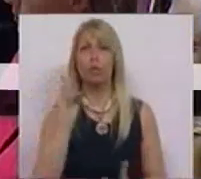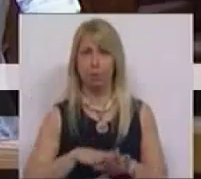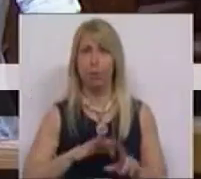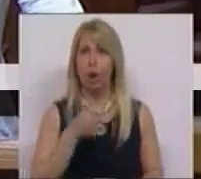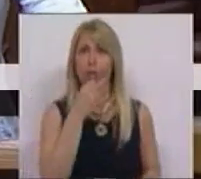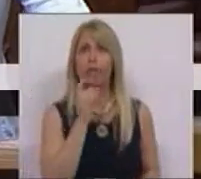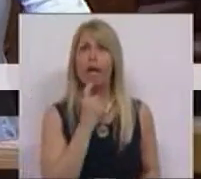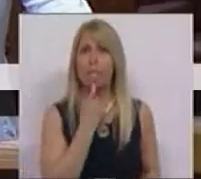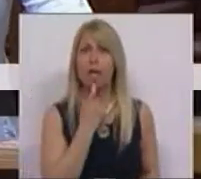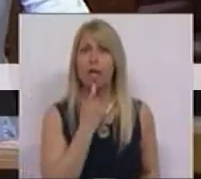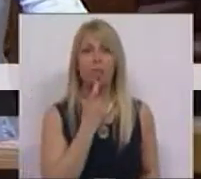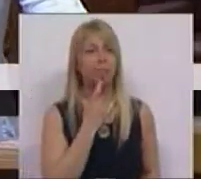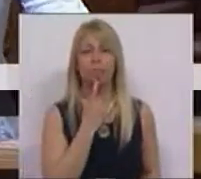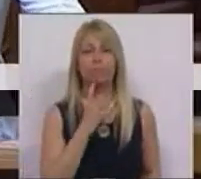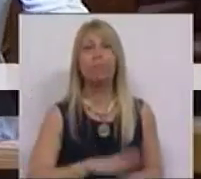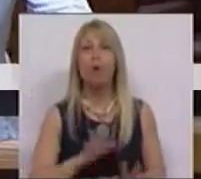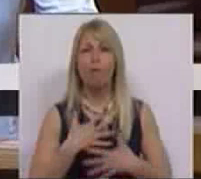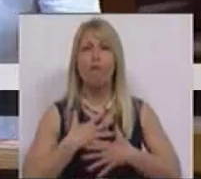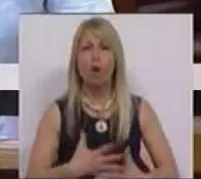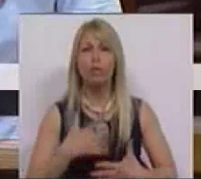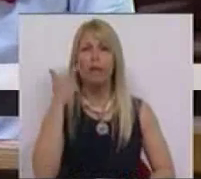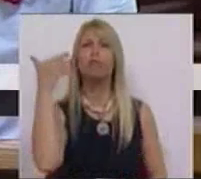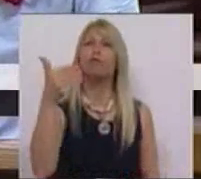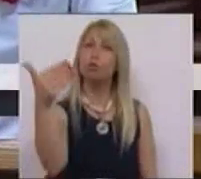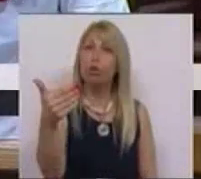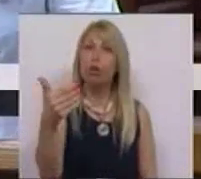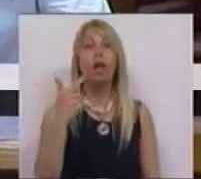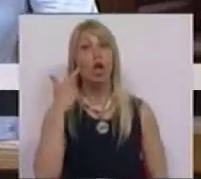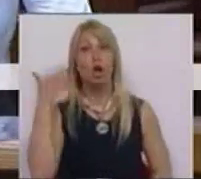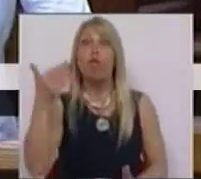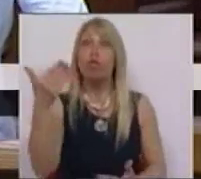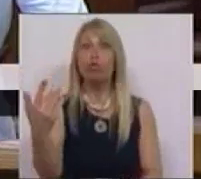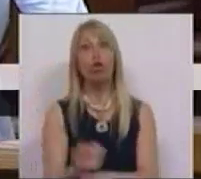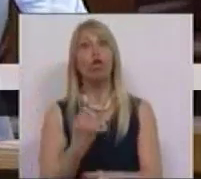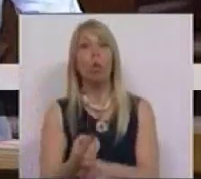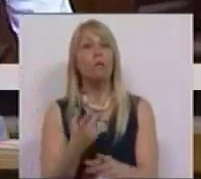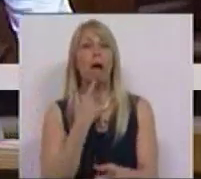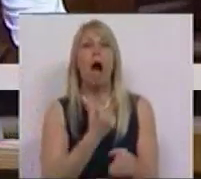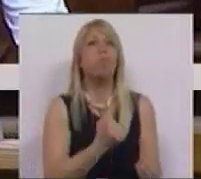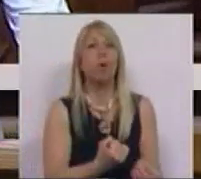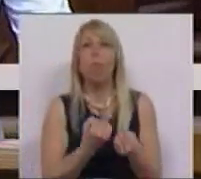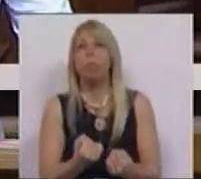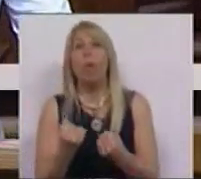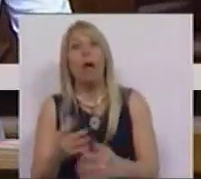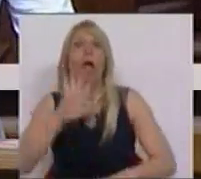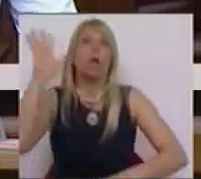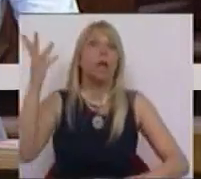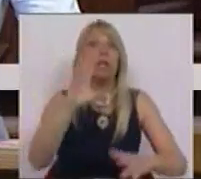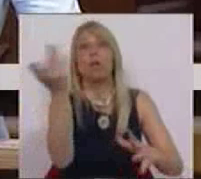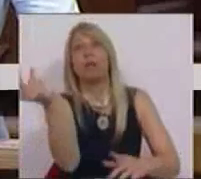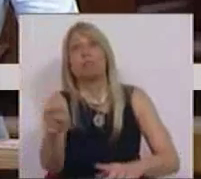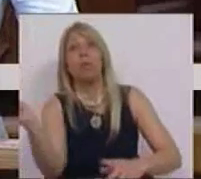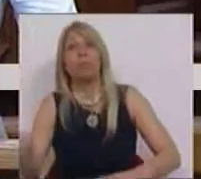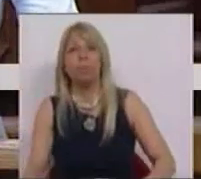Abril, é por vontade de futuro. E um futuro feito de inevitabilidades é uma fraude. Não há democracia